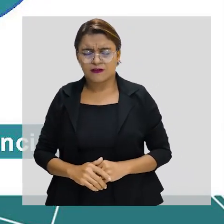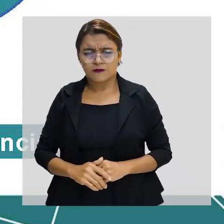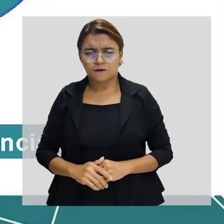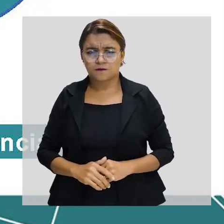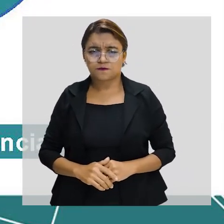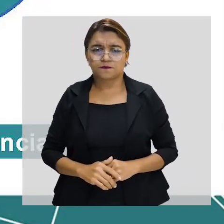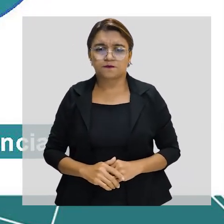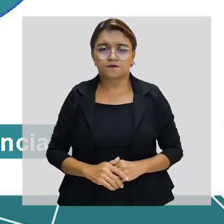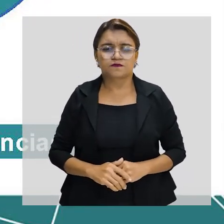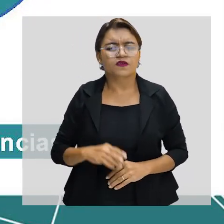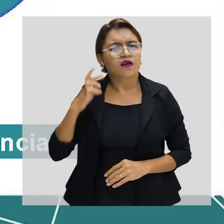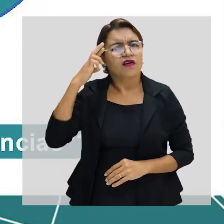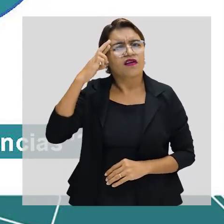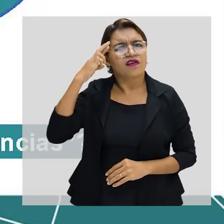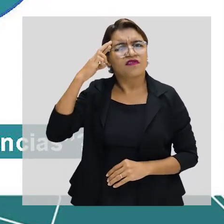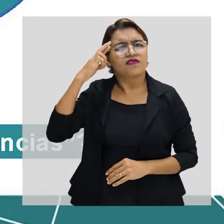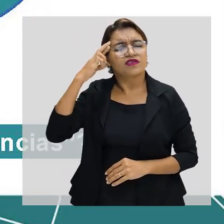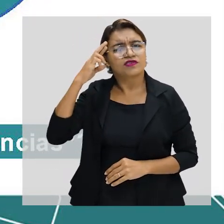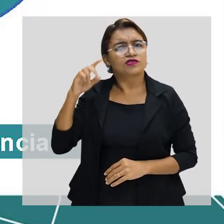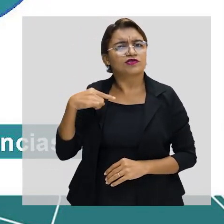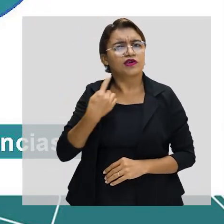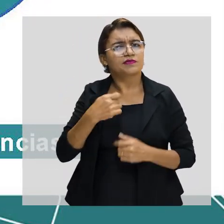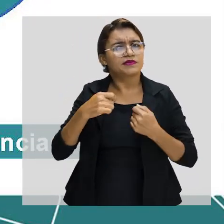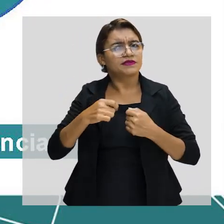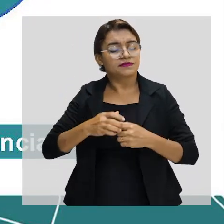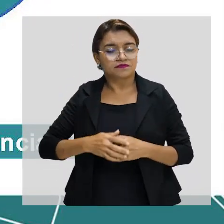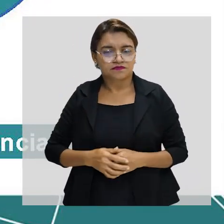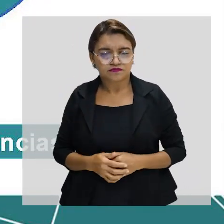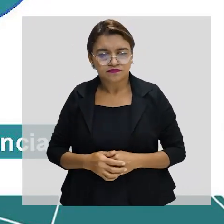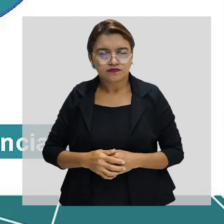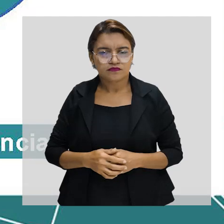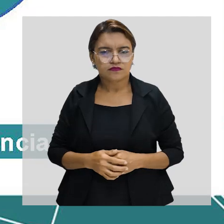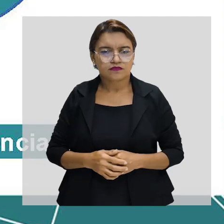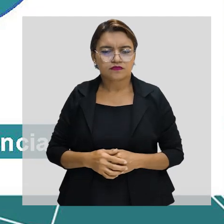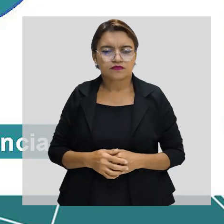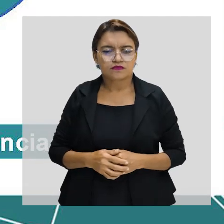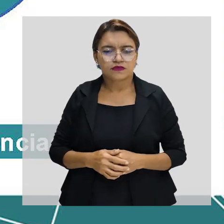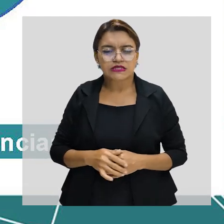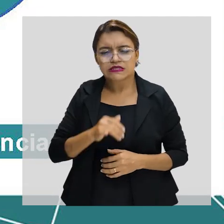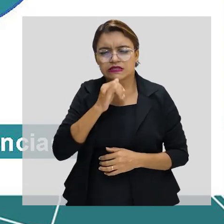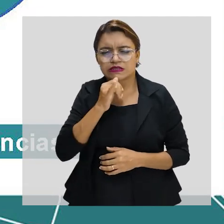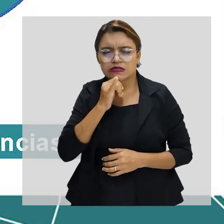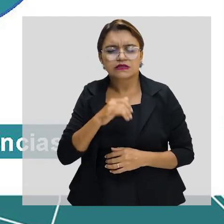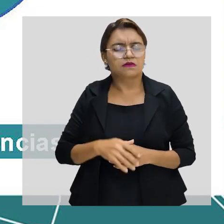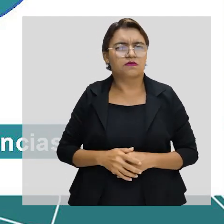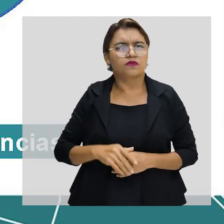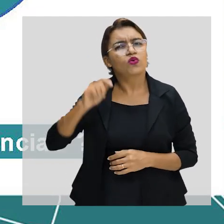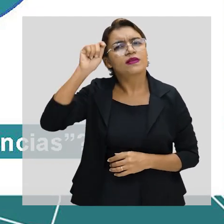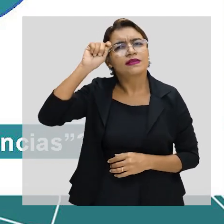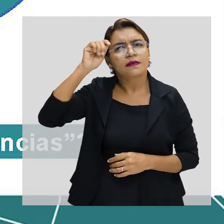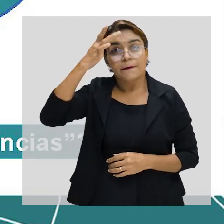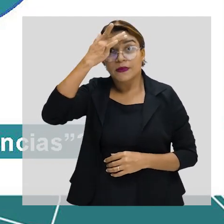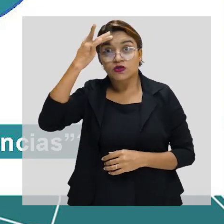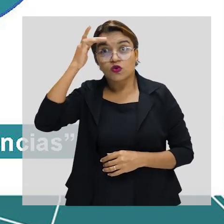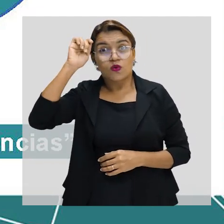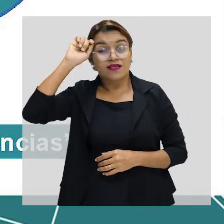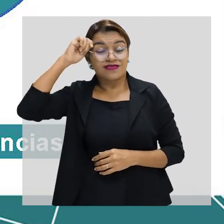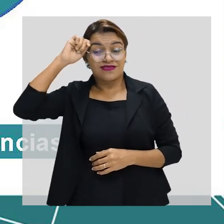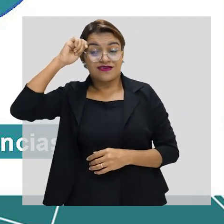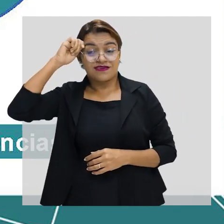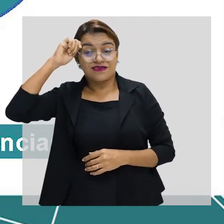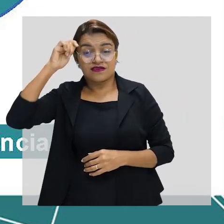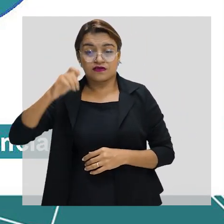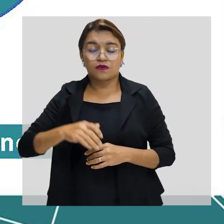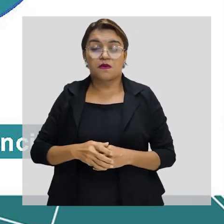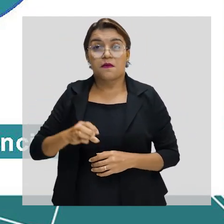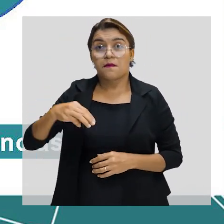refletir. Falei agorinha. O que seria um negro com mas ou reticências? O